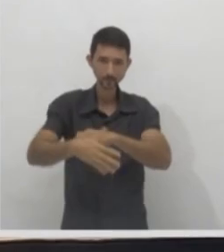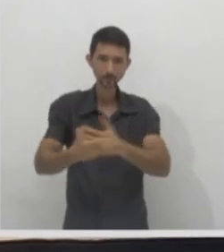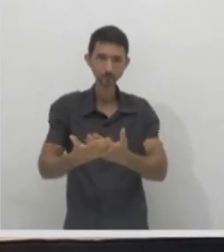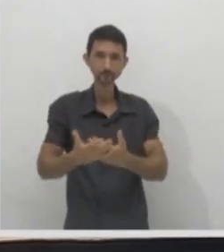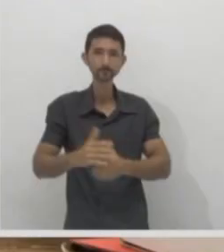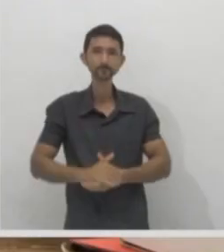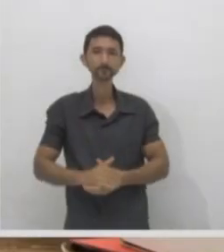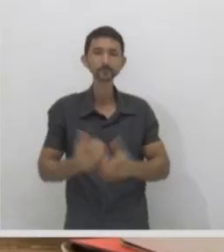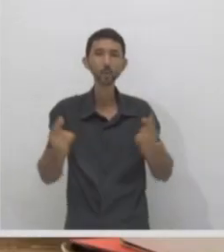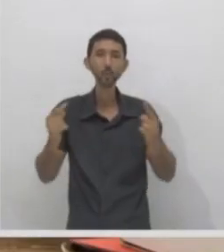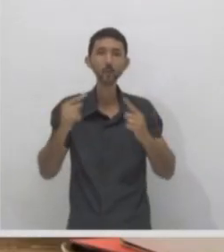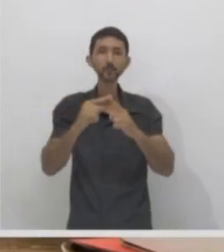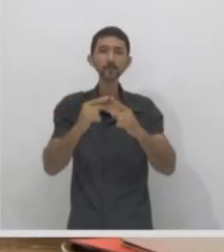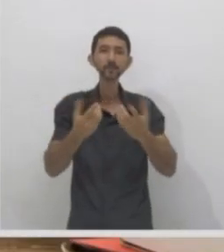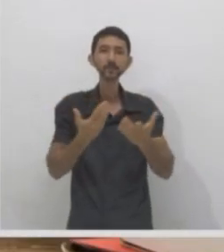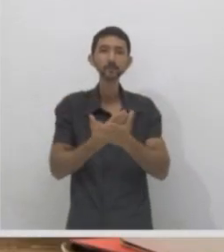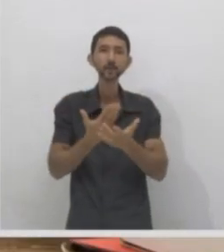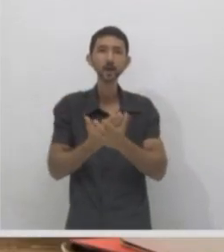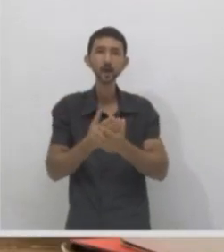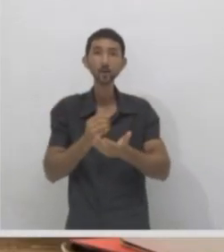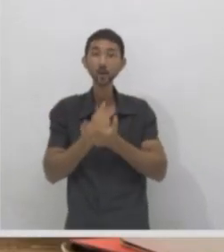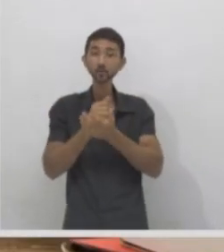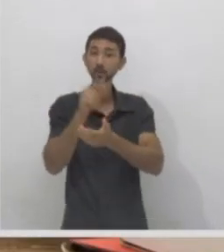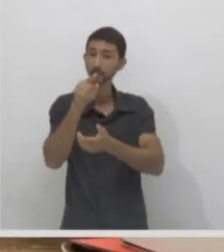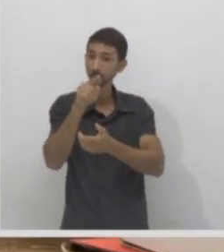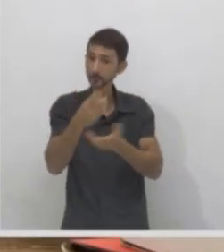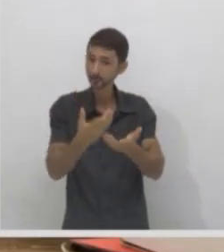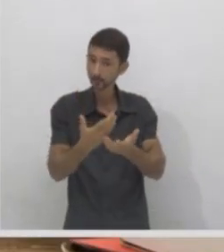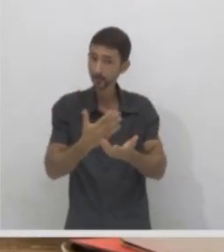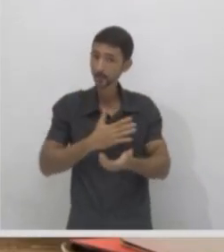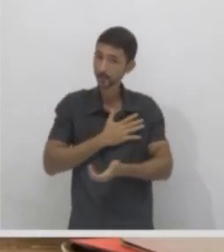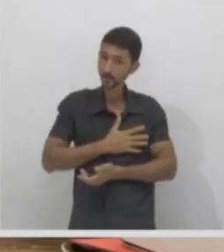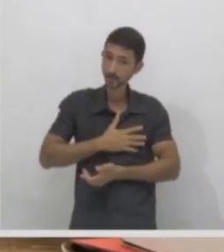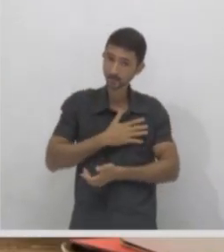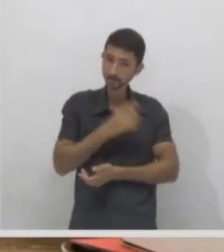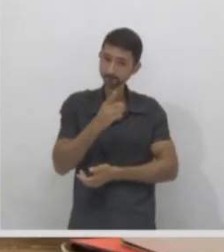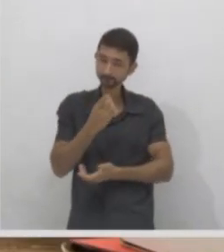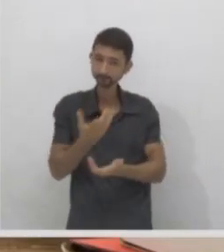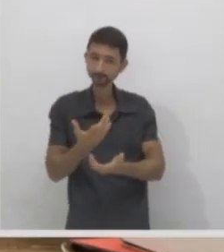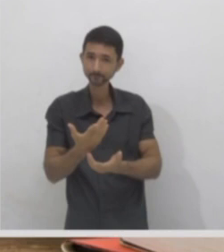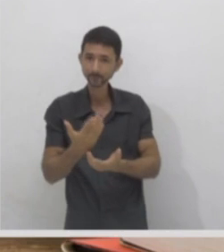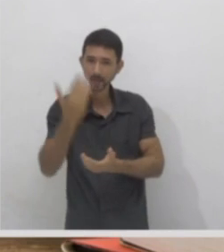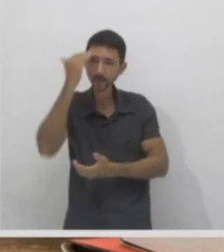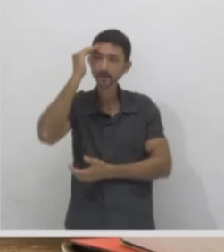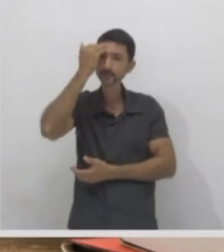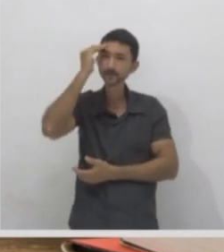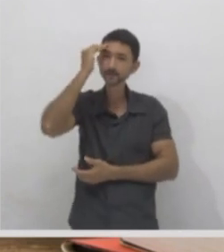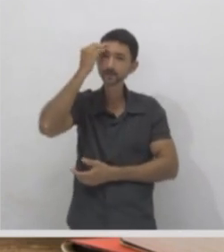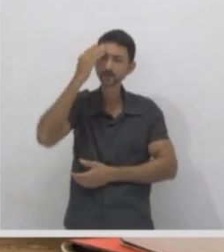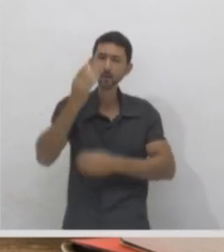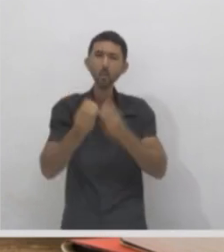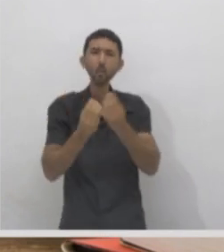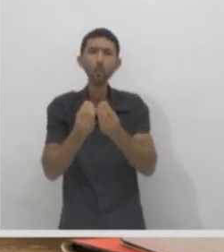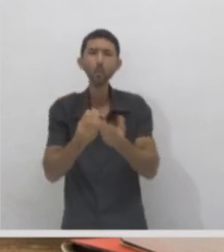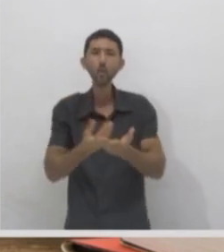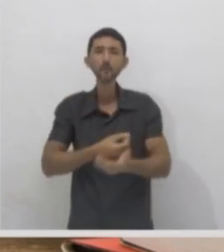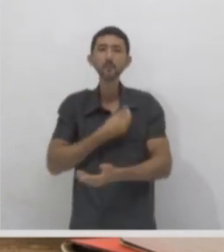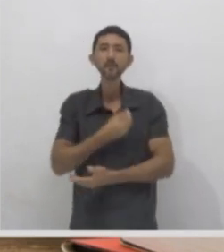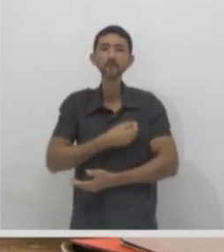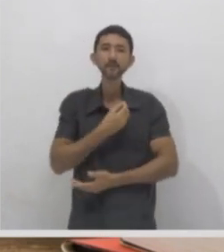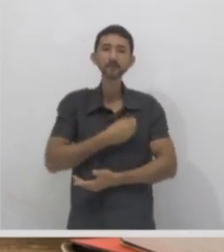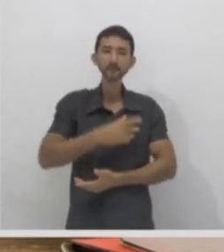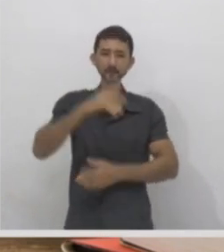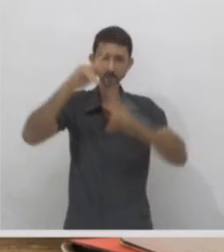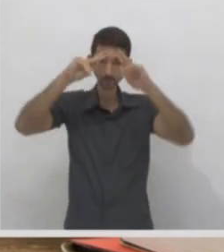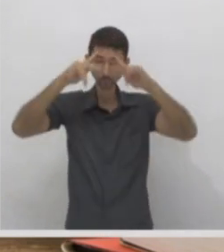O objetivo dessa aula é ajudar você, meu querido, minha querida, a compreender como viviam nossos